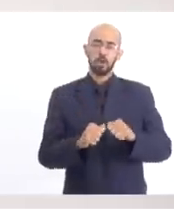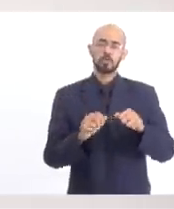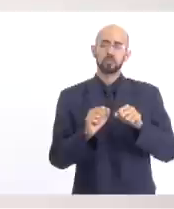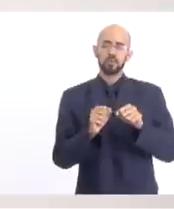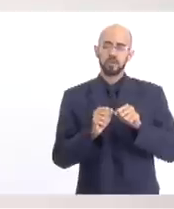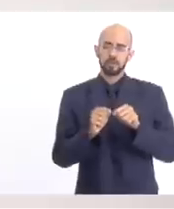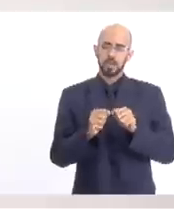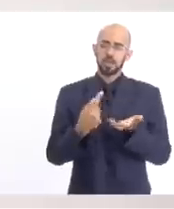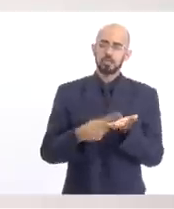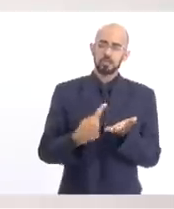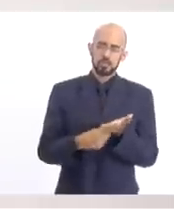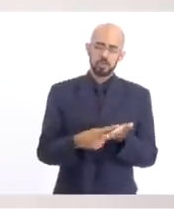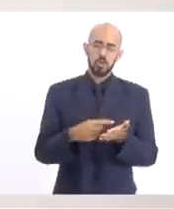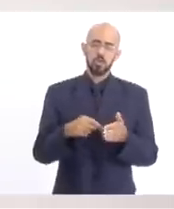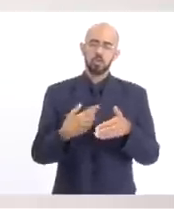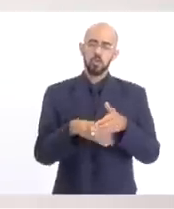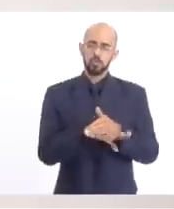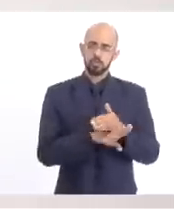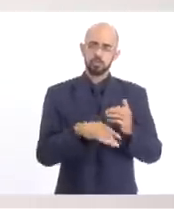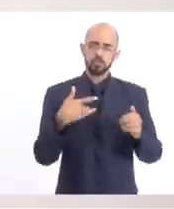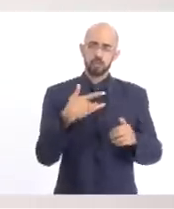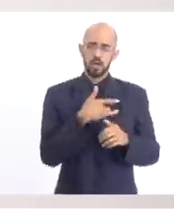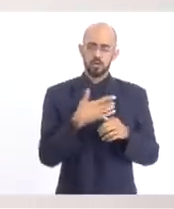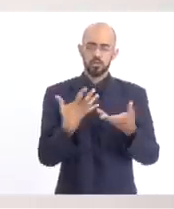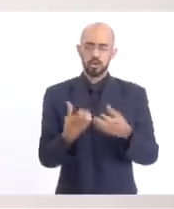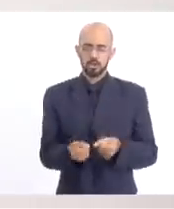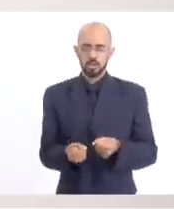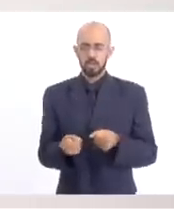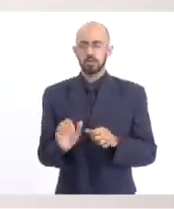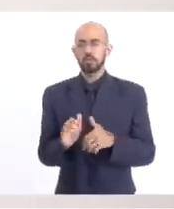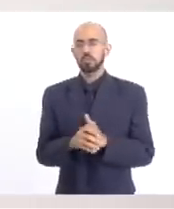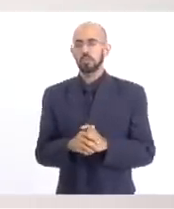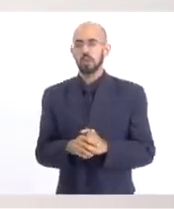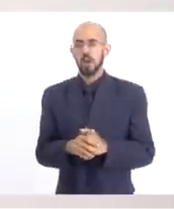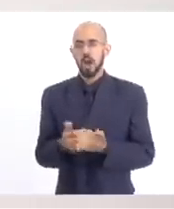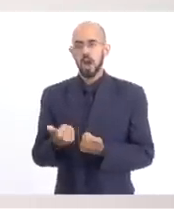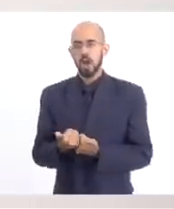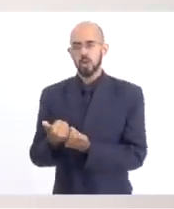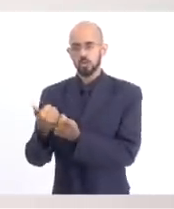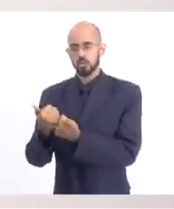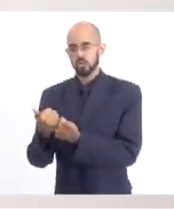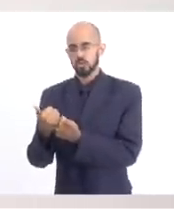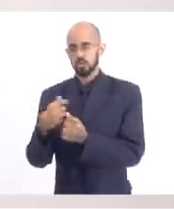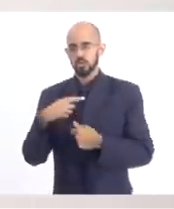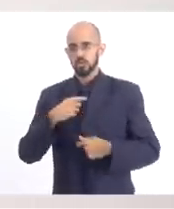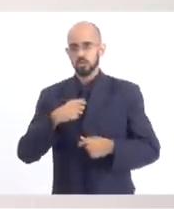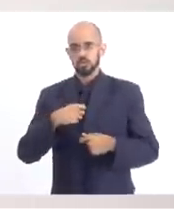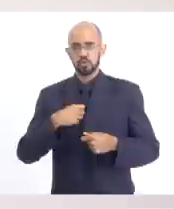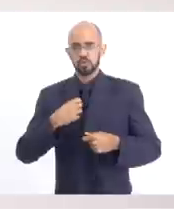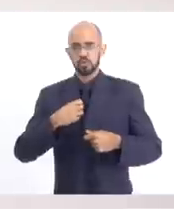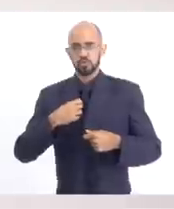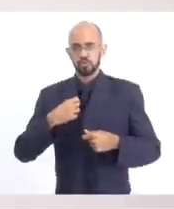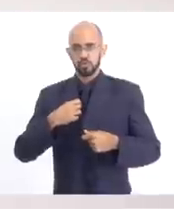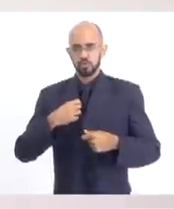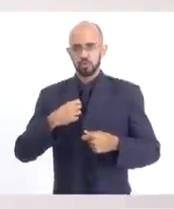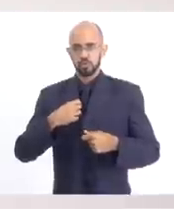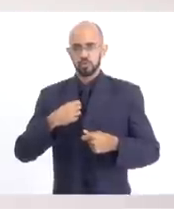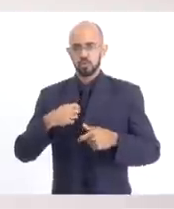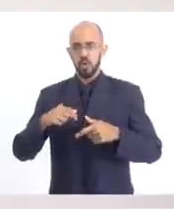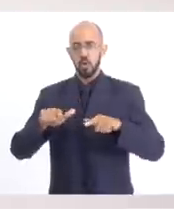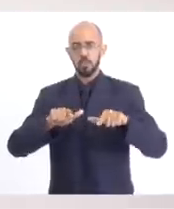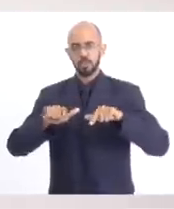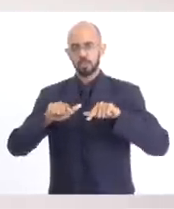fundo de saúde. Acolhido. Auxílio fardamento de um soldo no caso de furto, roubo, extravio, danificação do fardamento